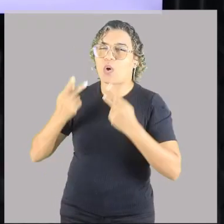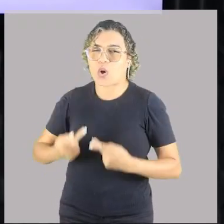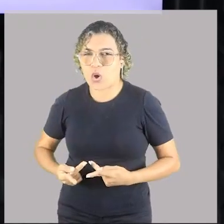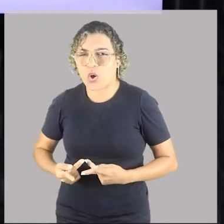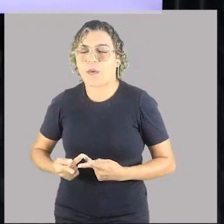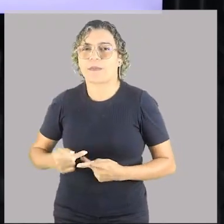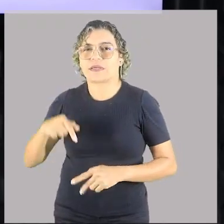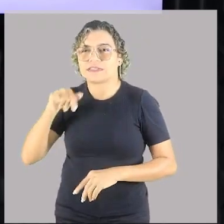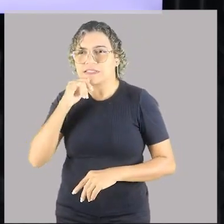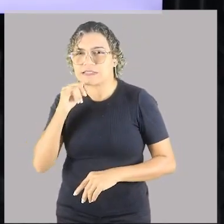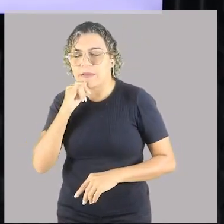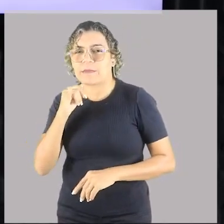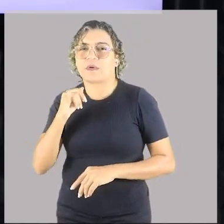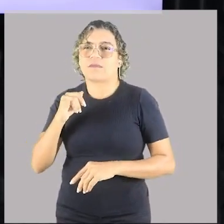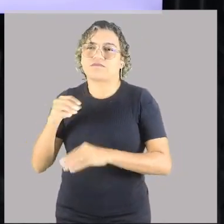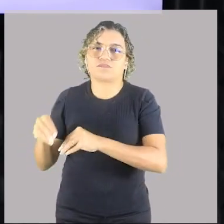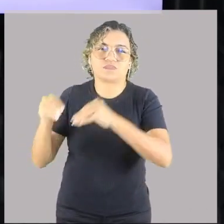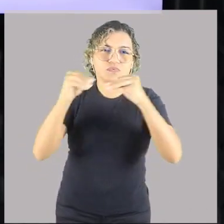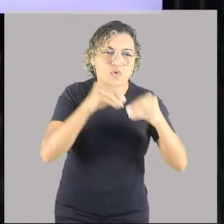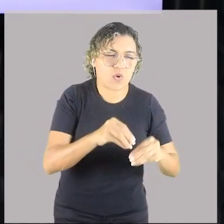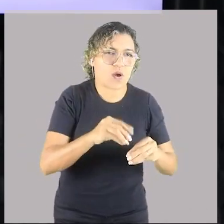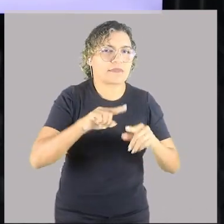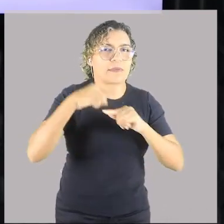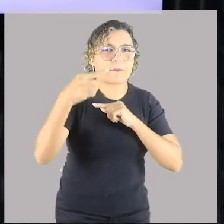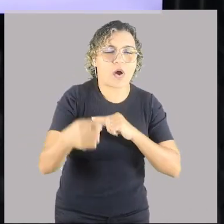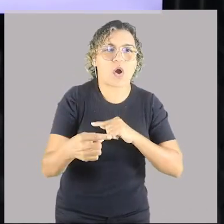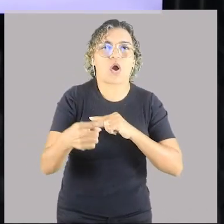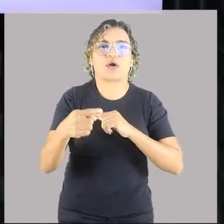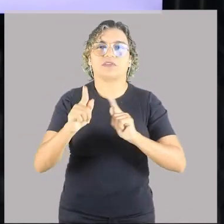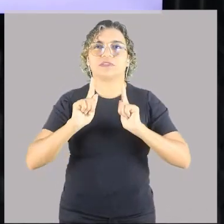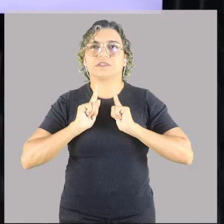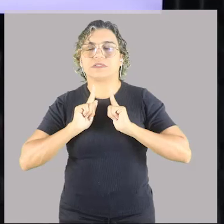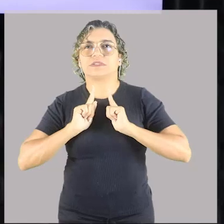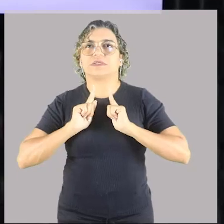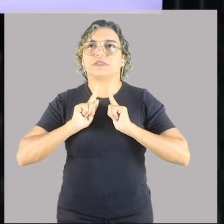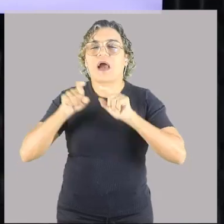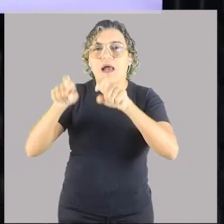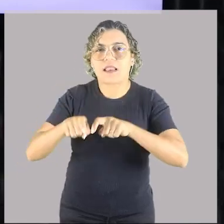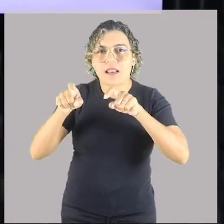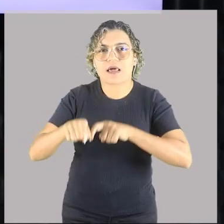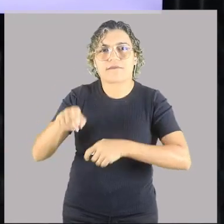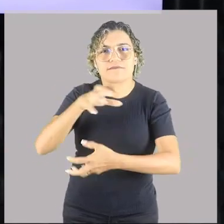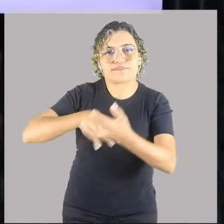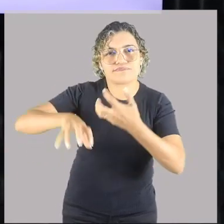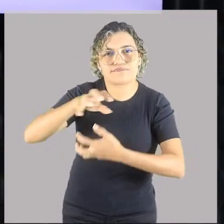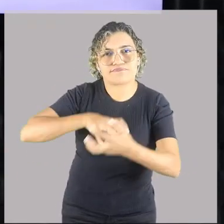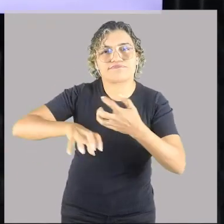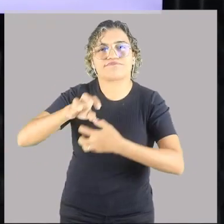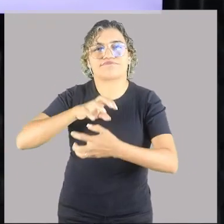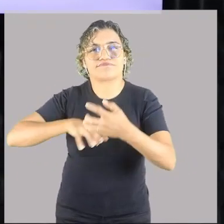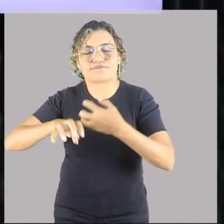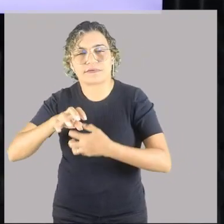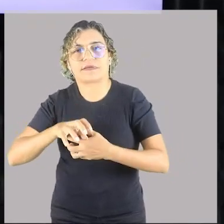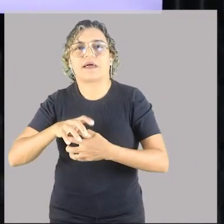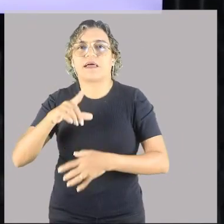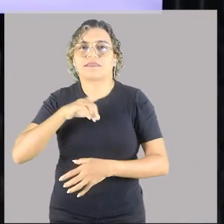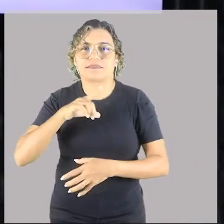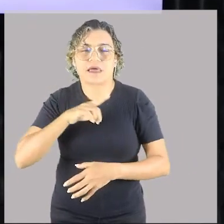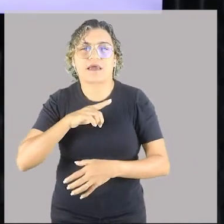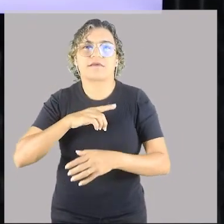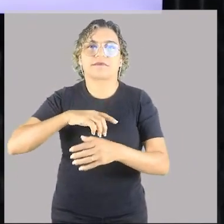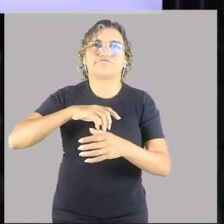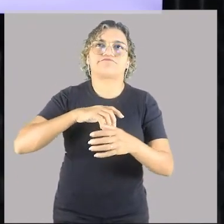o homem deixa de ser nômade, se torna sedentário através da Revolução Agrícola. Ao longo dos séculos, aí nós temos